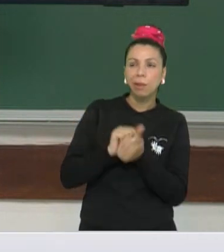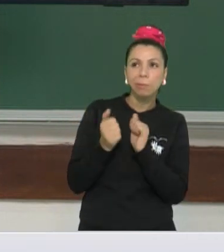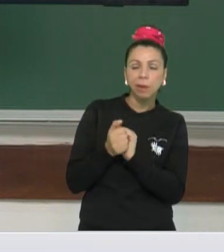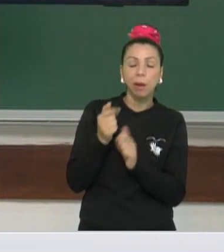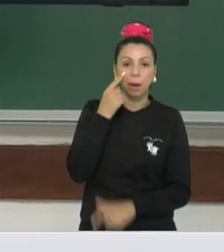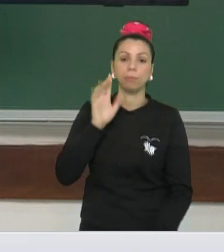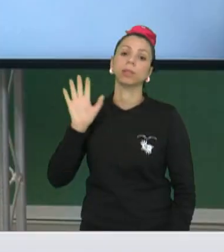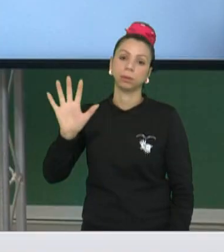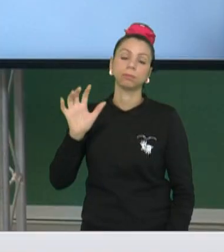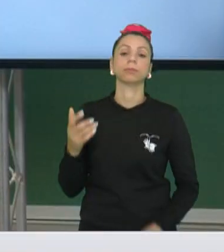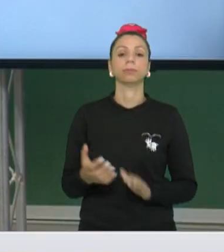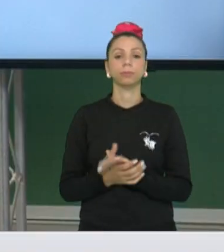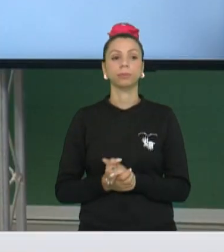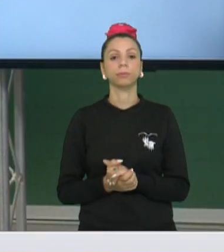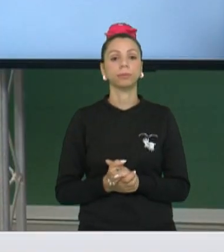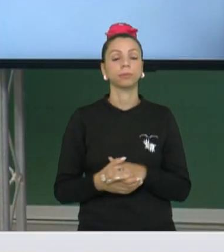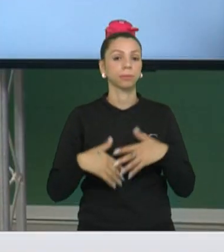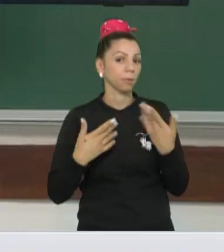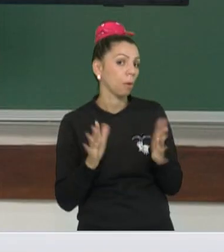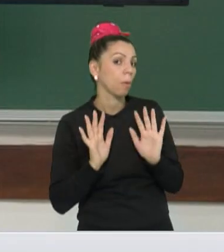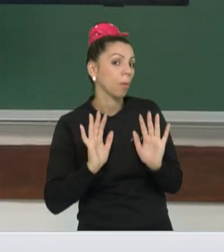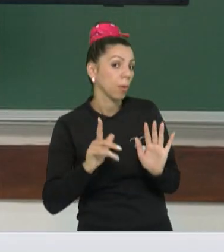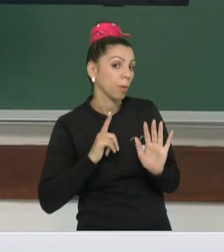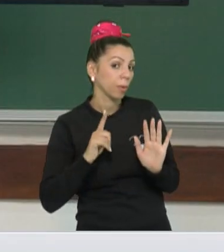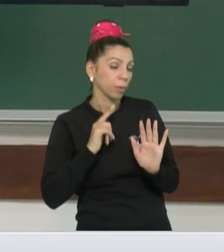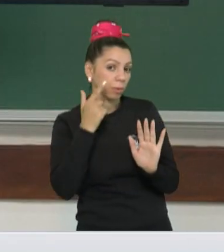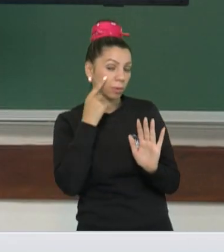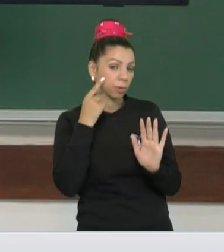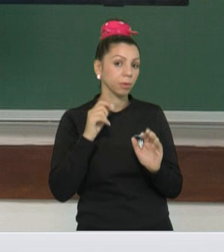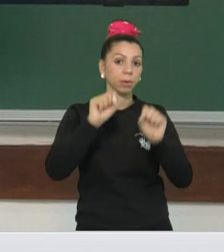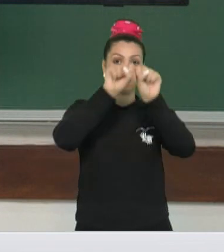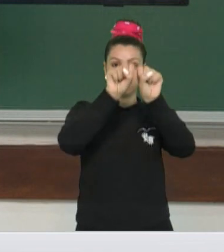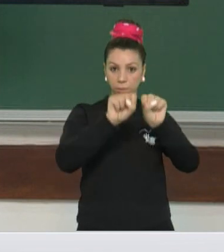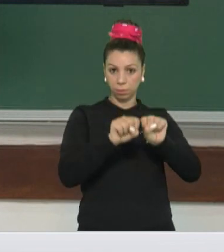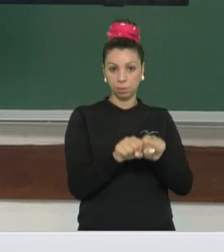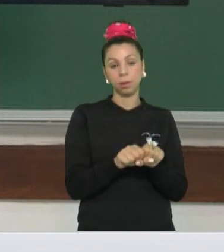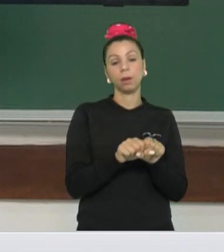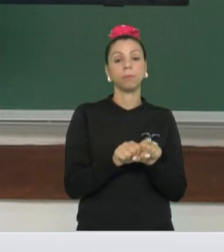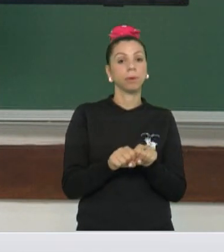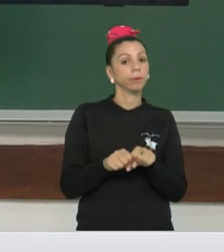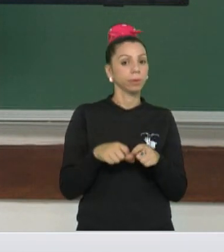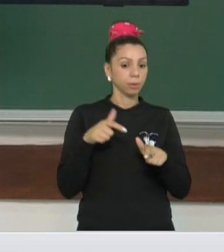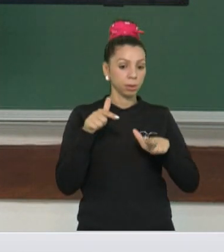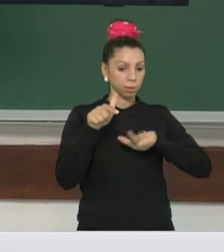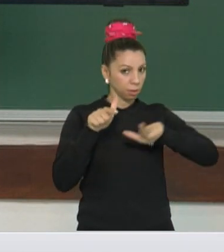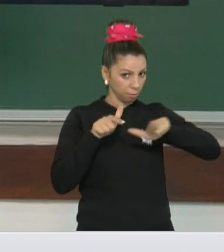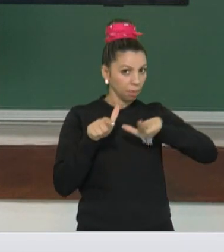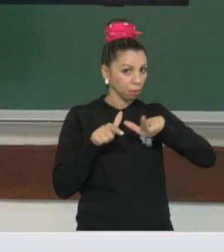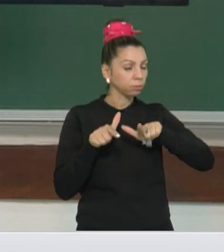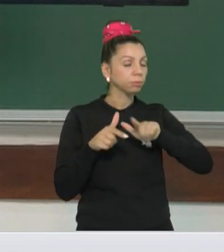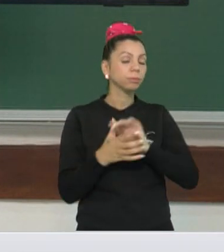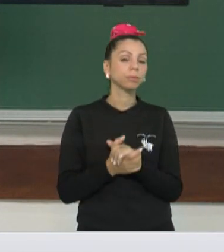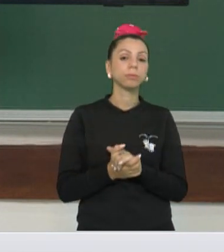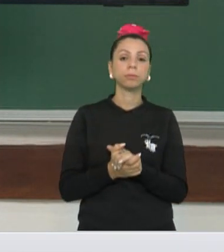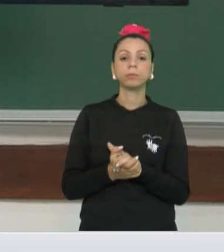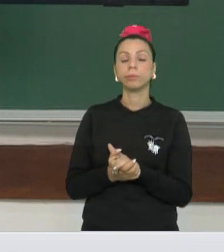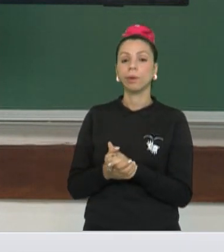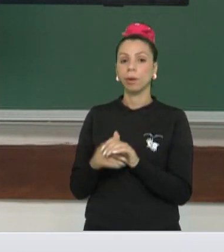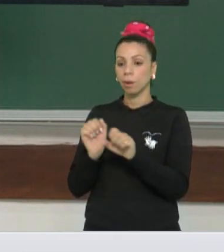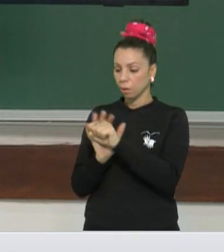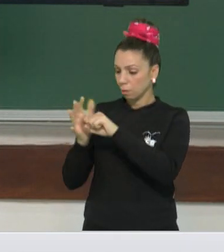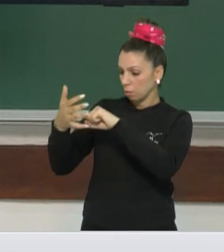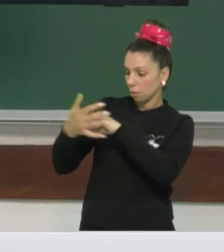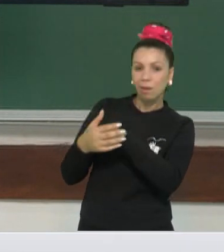Adaptação aqui. Eles estão, vejam, tem o sistema de trabalho. Chegou a pandemia, o que